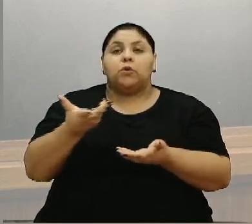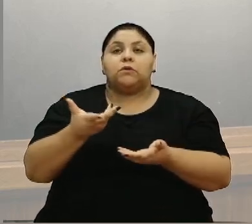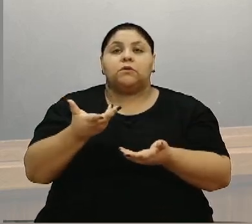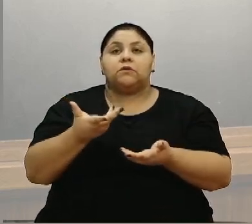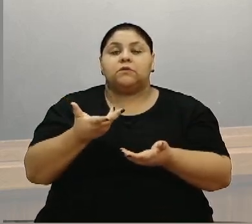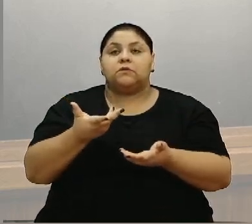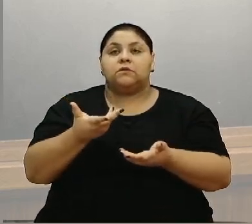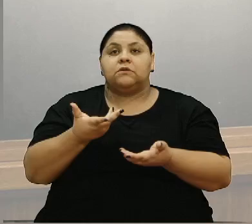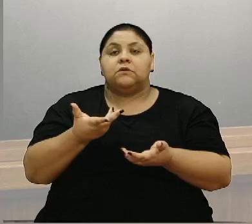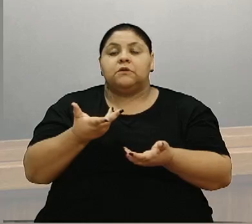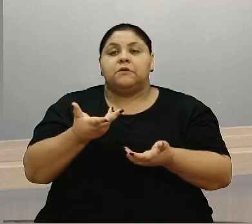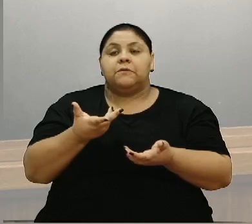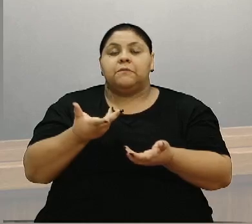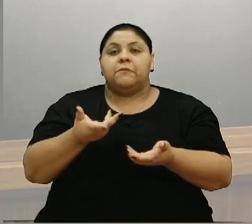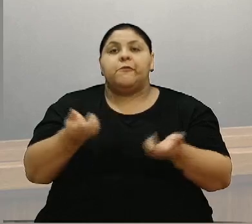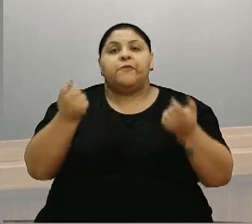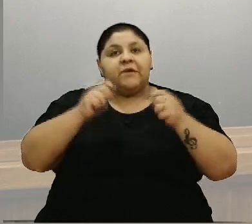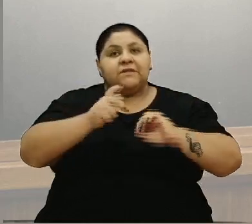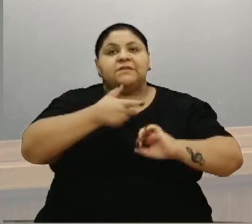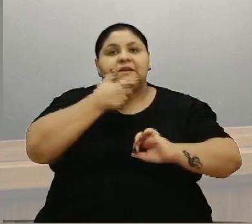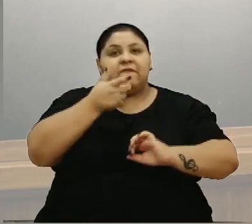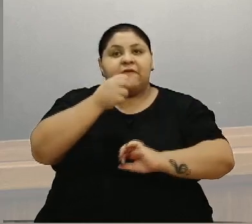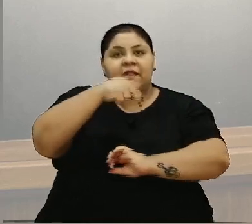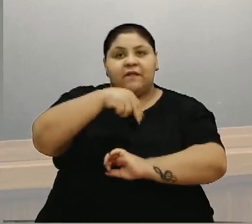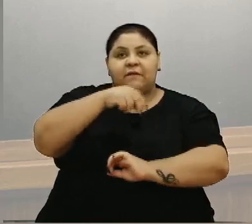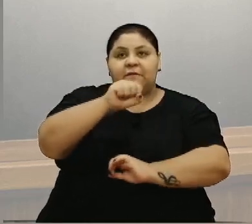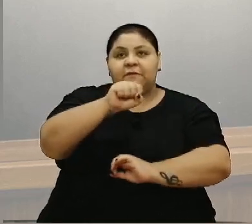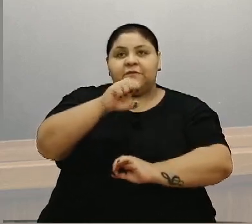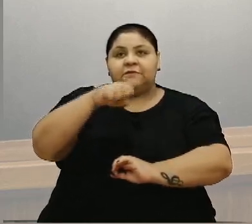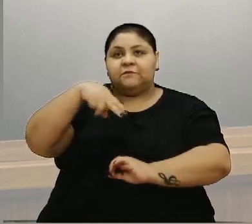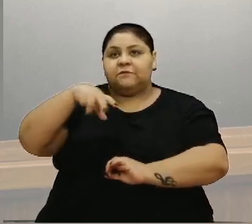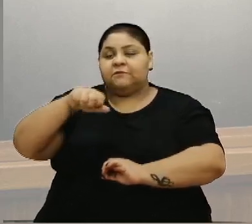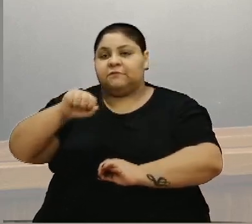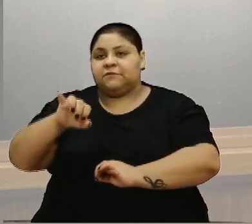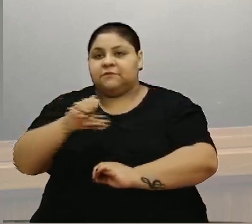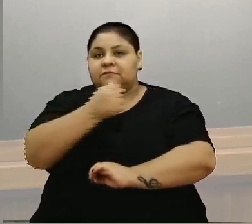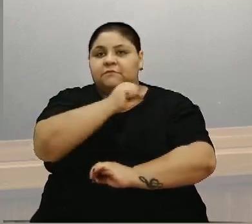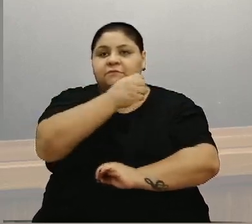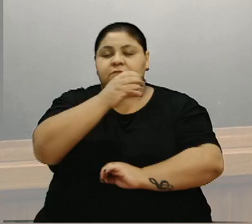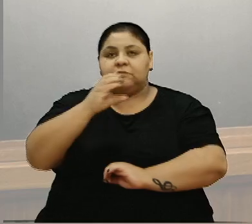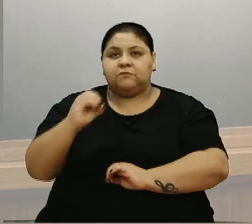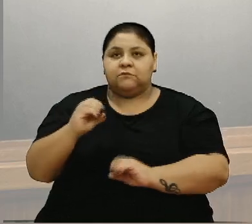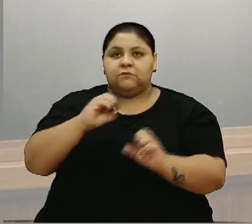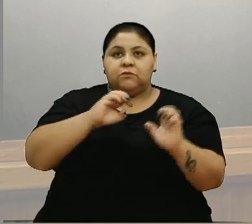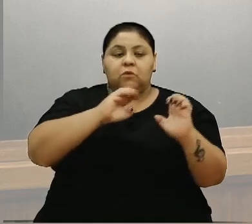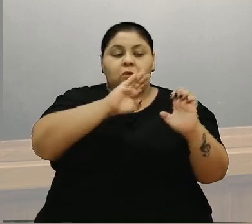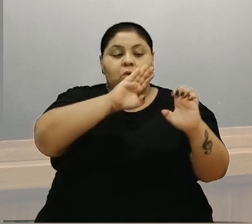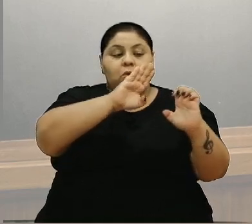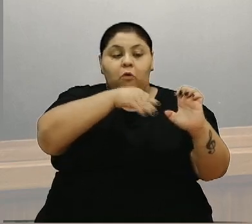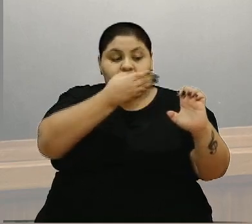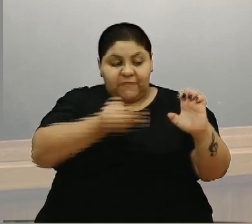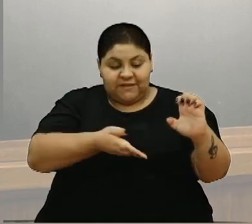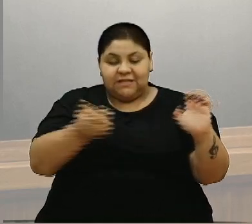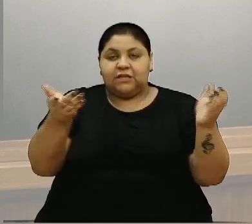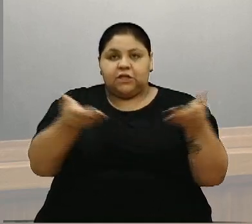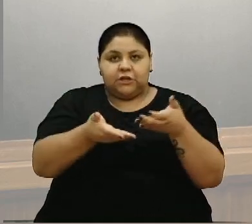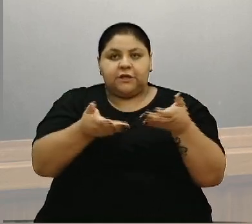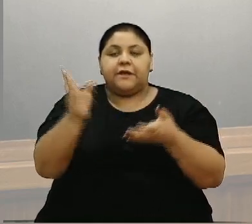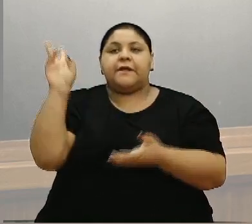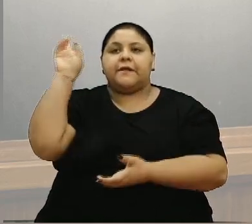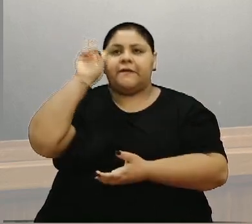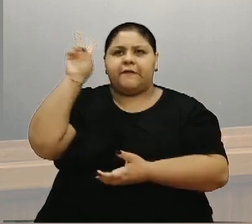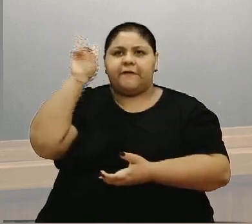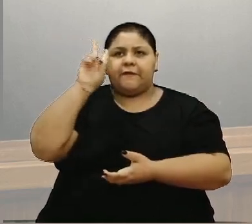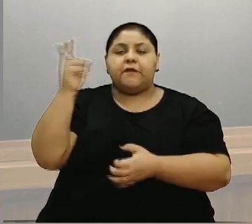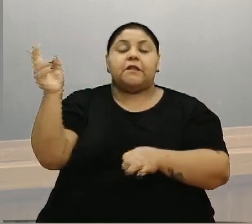poderia deixar de ser, ao Senai, pelos 80 anos, que será homenageado aqui, e lembrar que hoje é